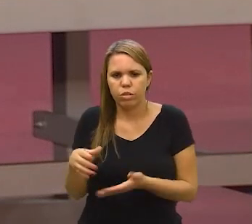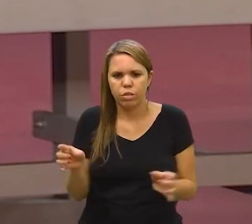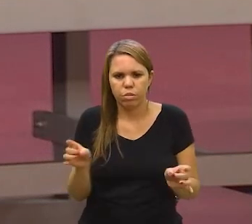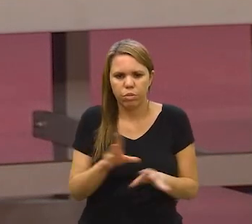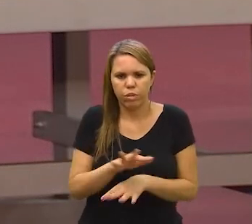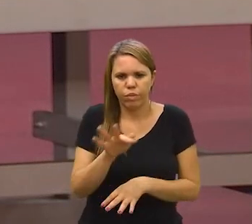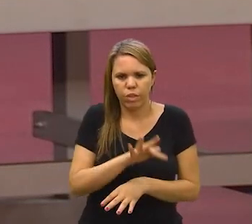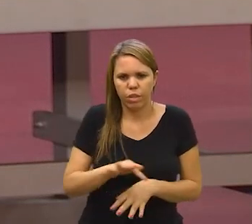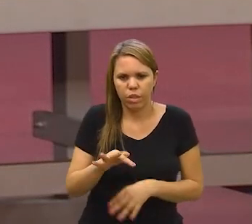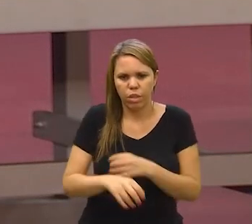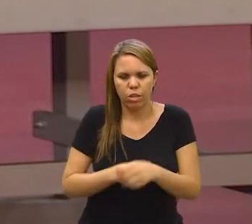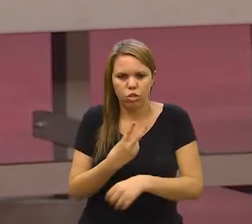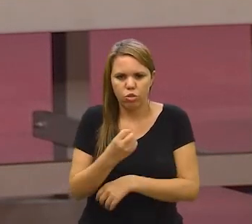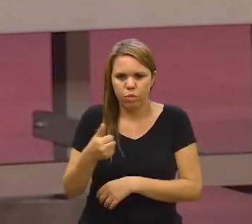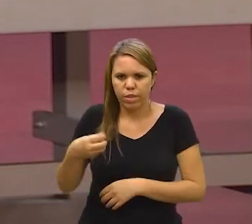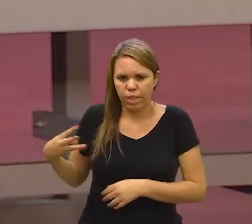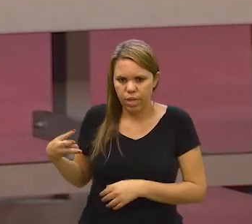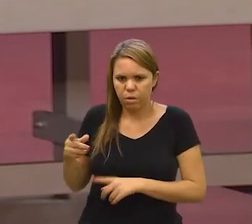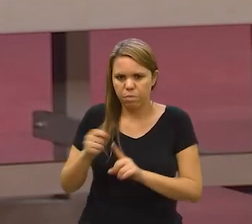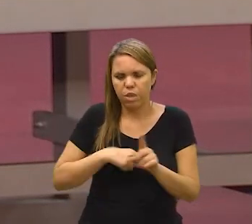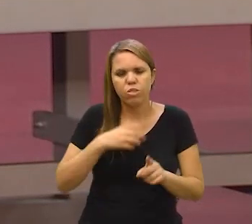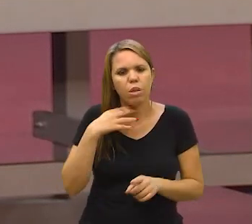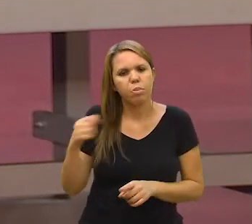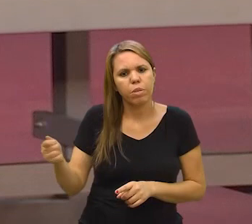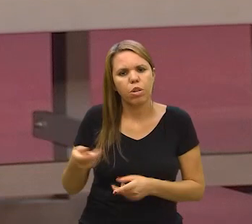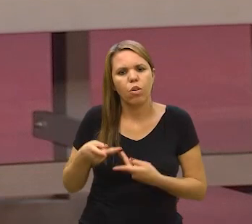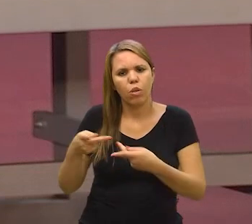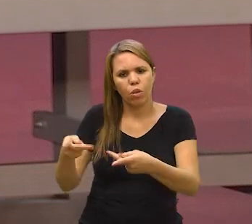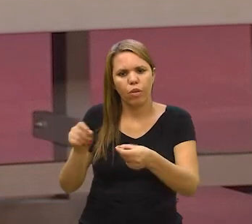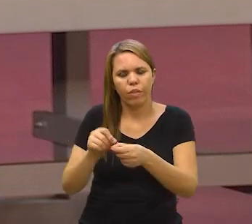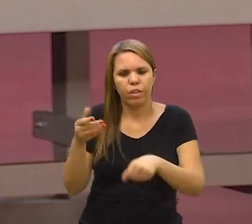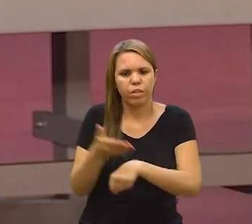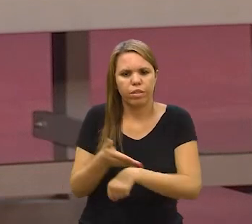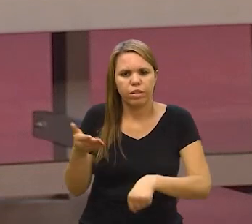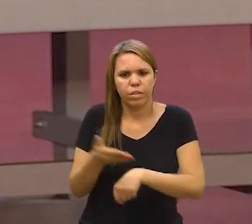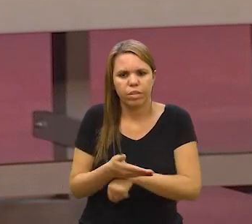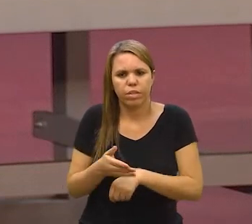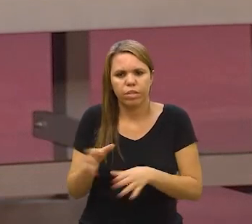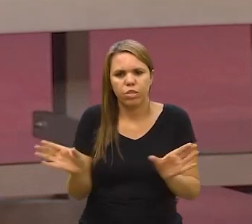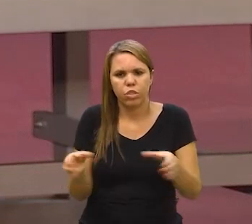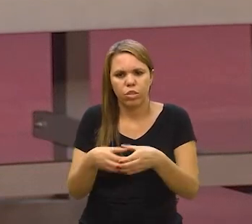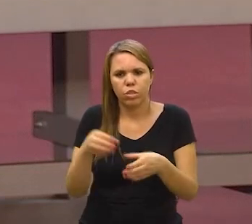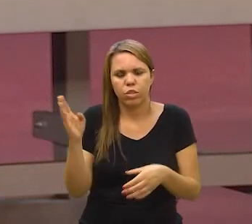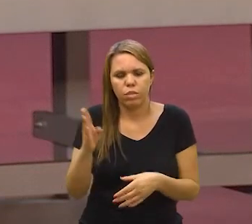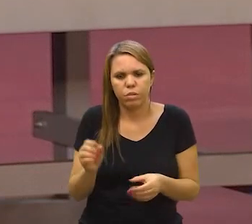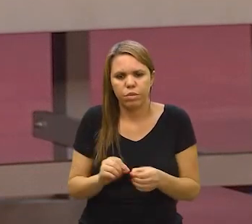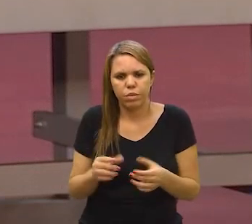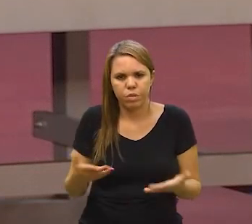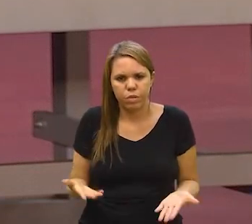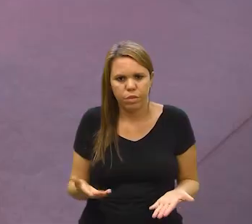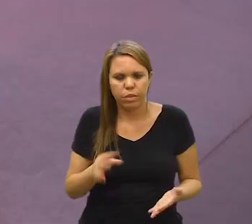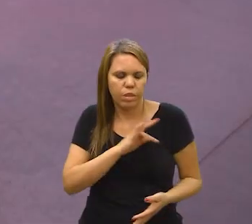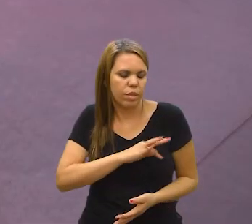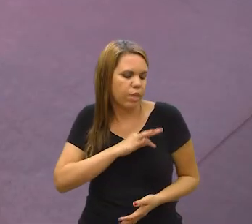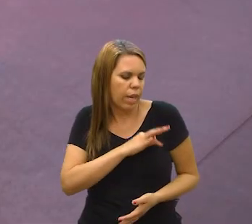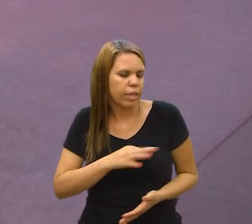início de 2013, em abril, eu recebi um convite para fazer parte da seleção, a convite do técnico